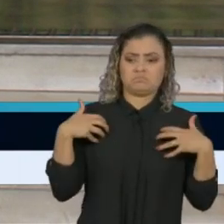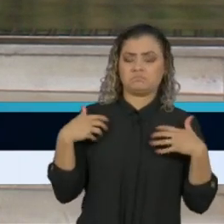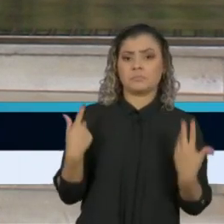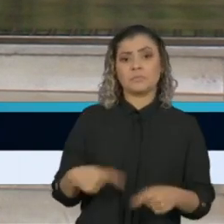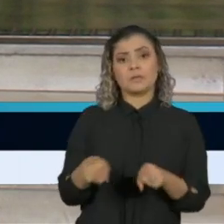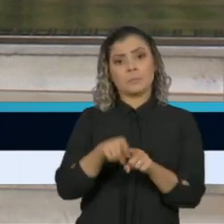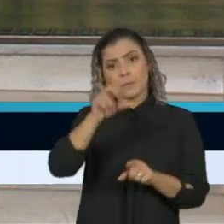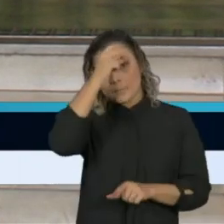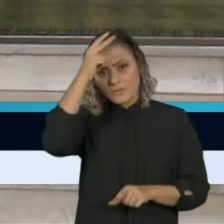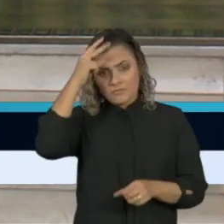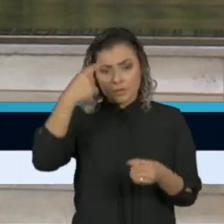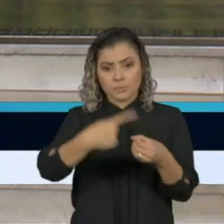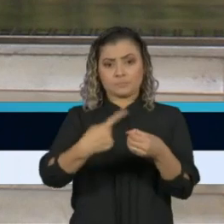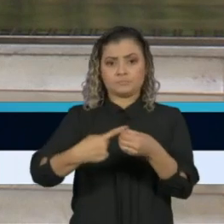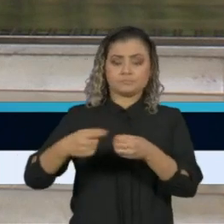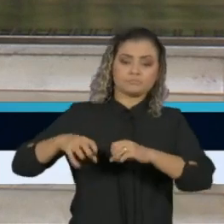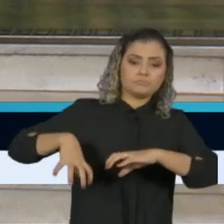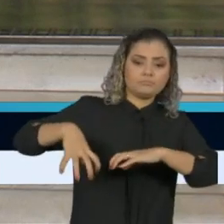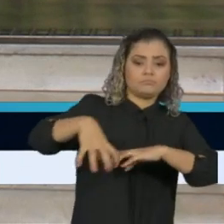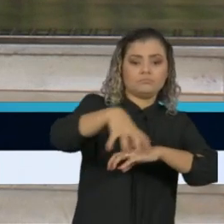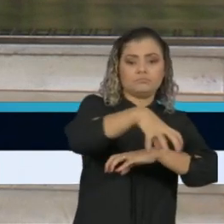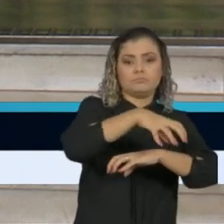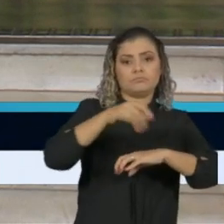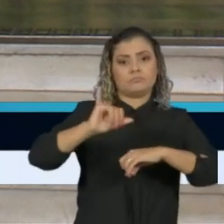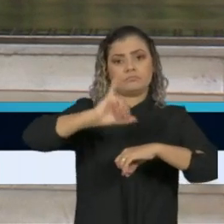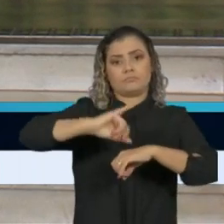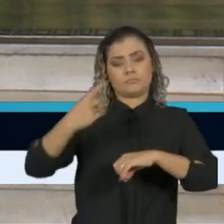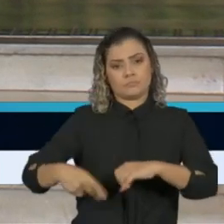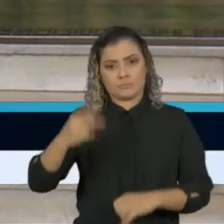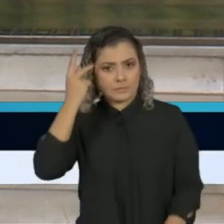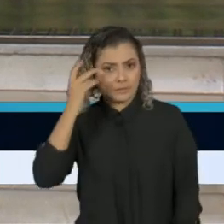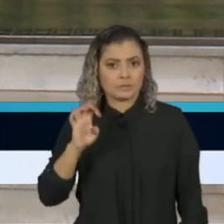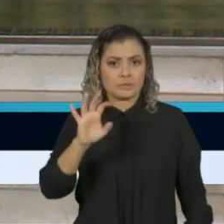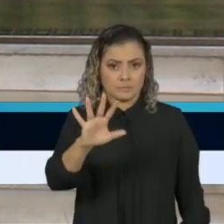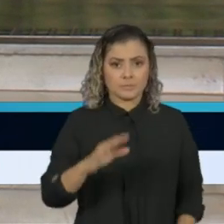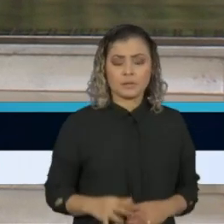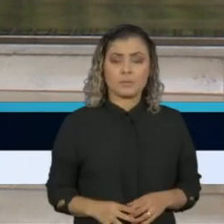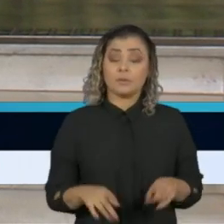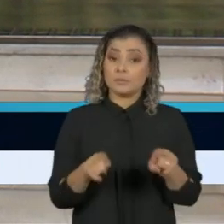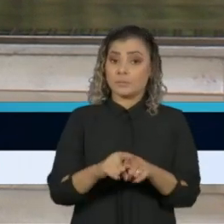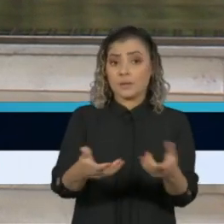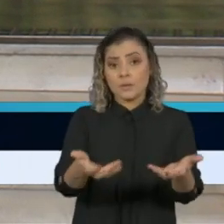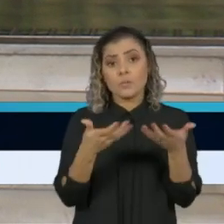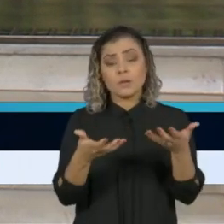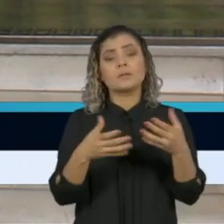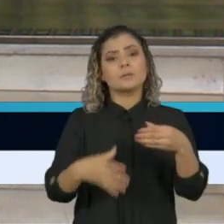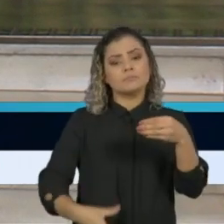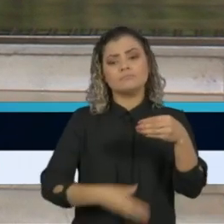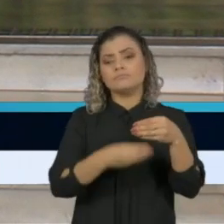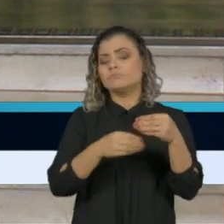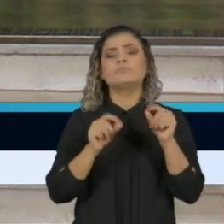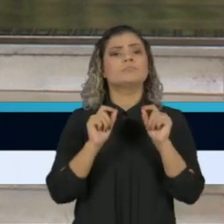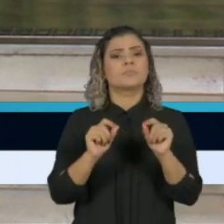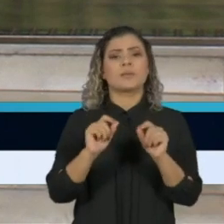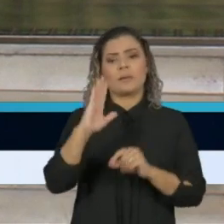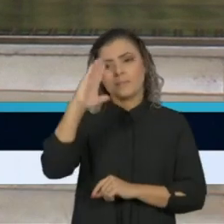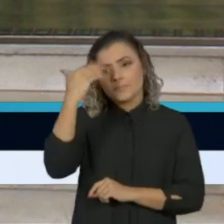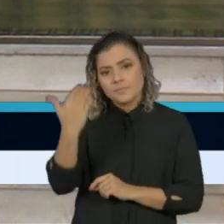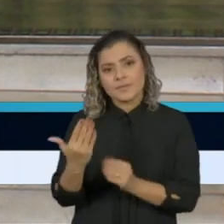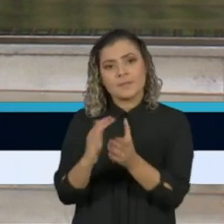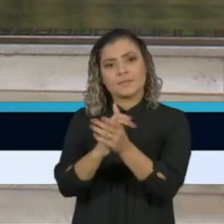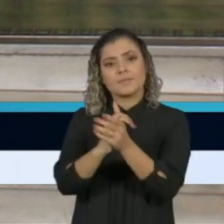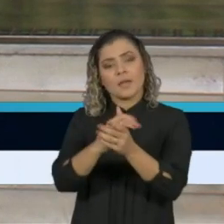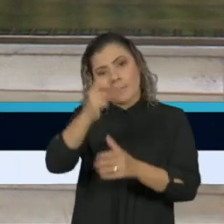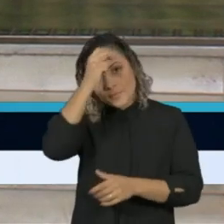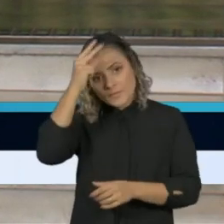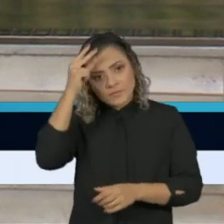das cidades da região metropolitana aqui do estado de São Paulo, e eu queria incluir também um elogio aos